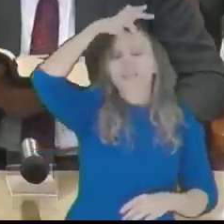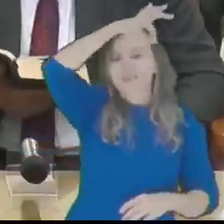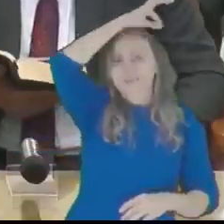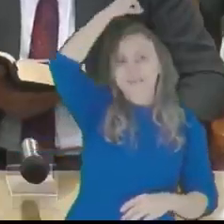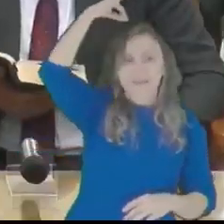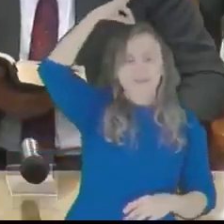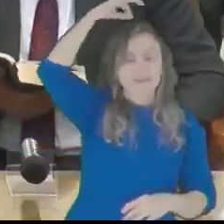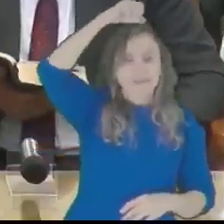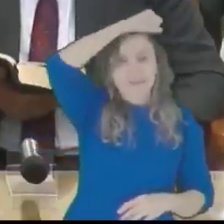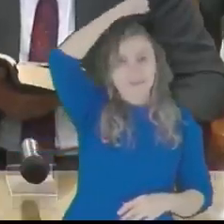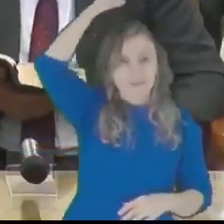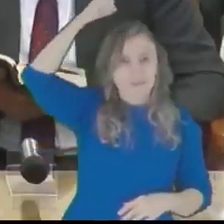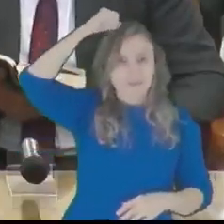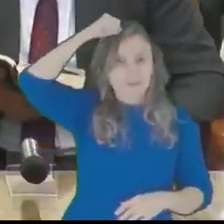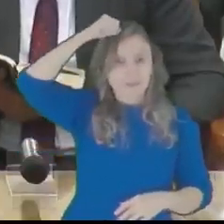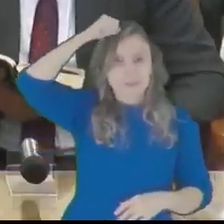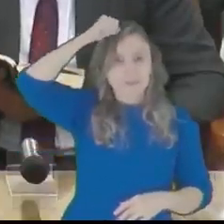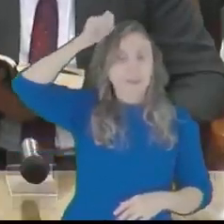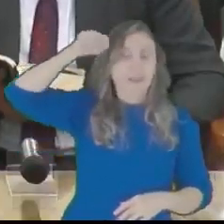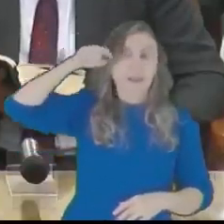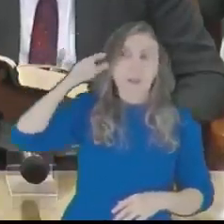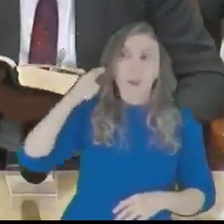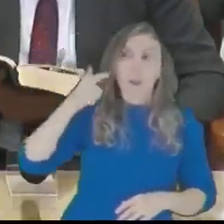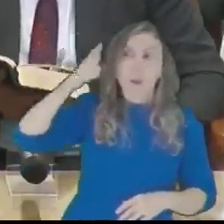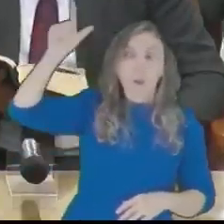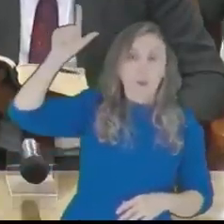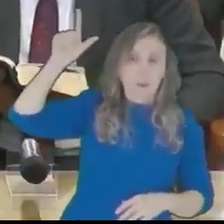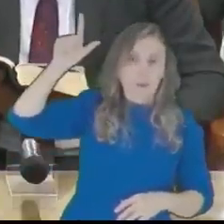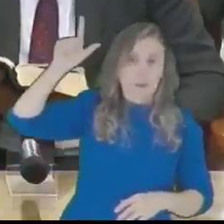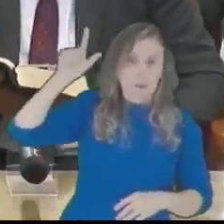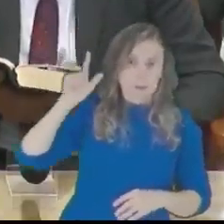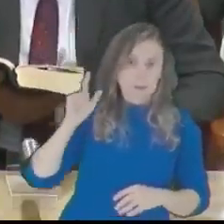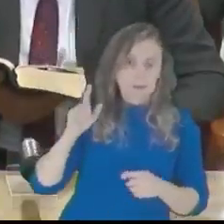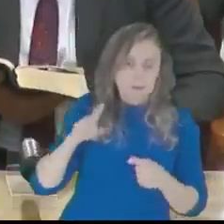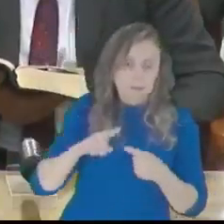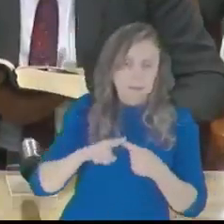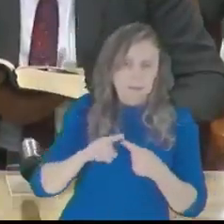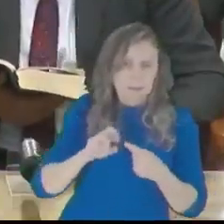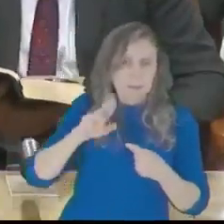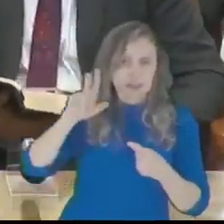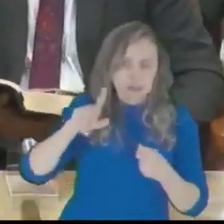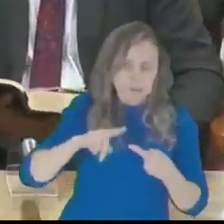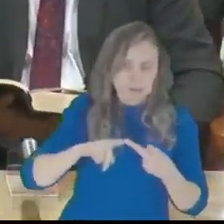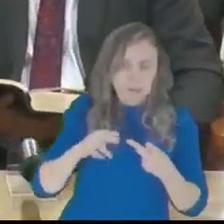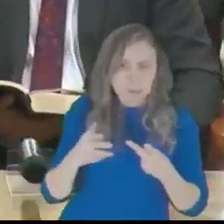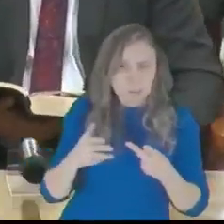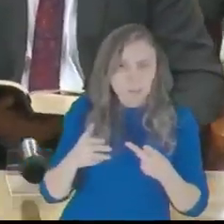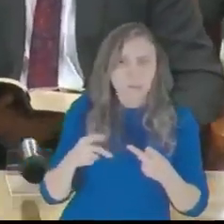Santo, que é outro diferente ou é outro igual? Alon, igual.